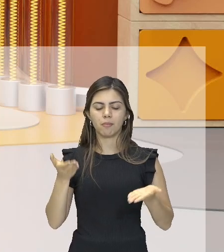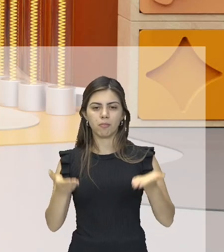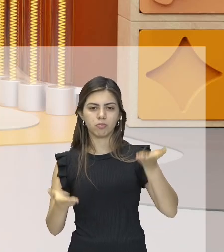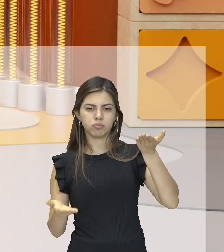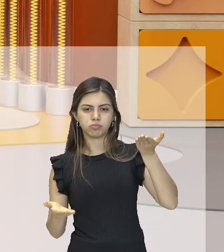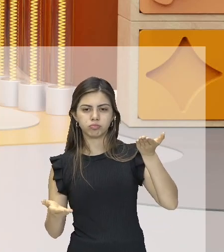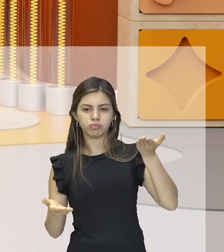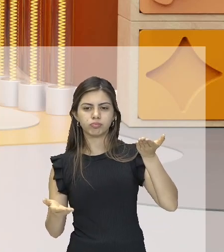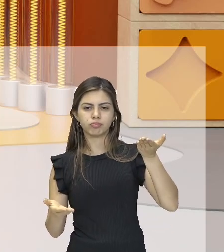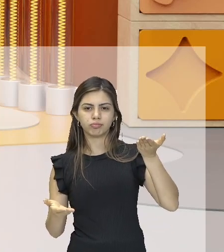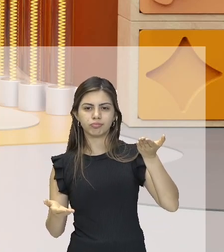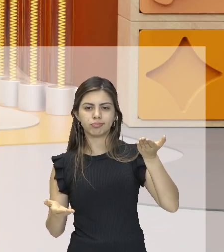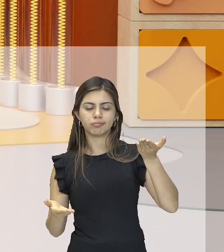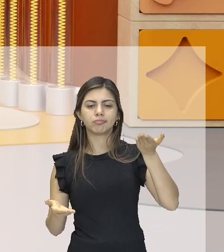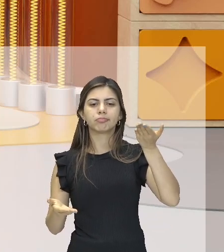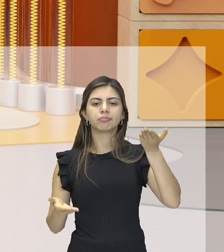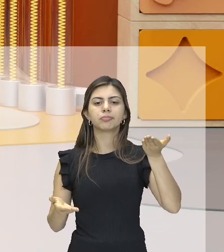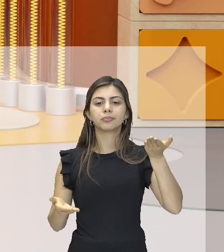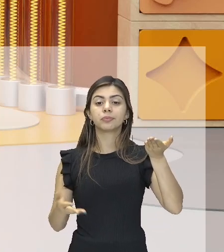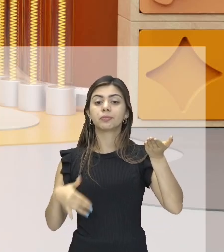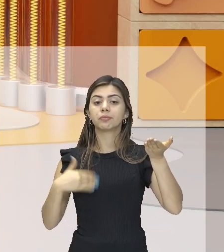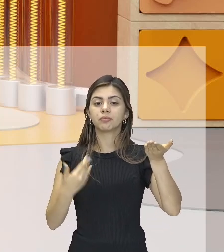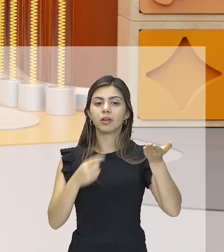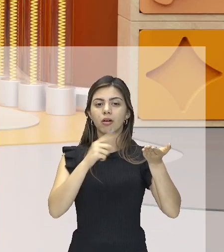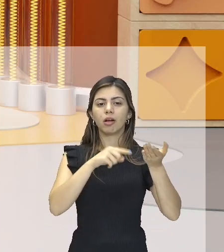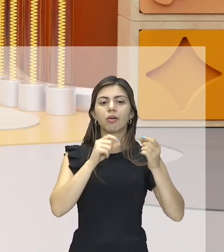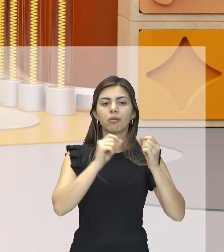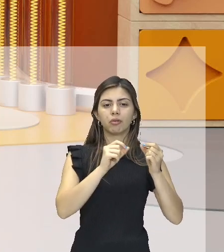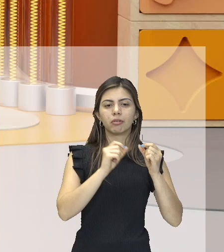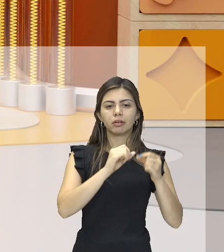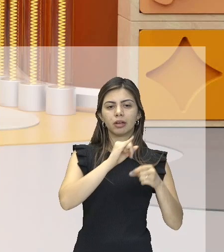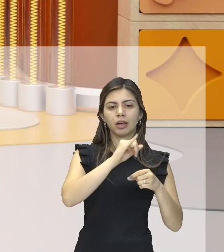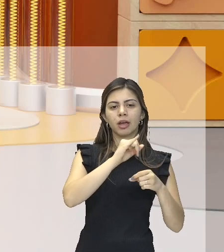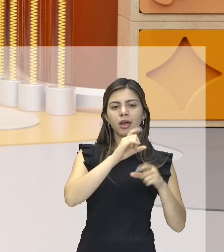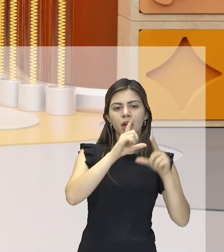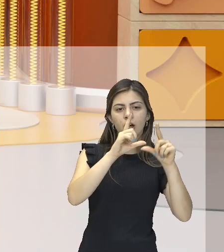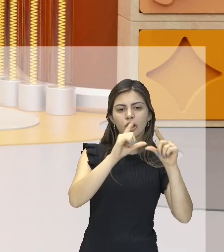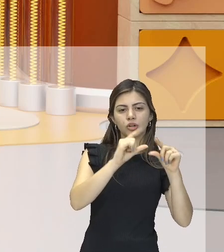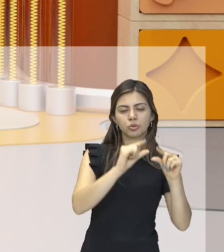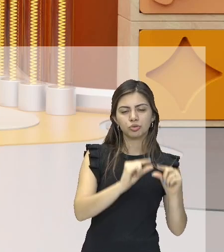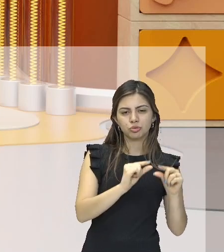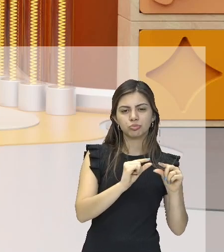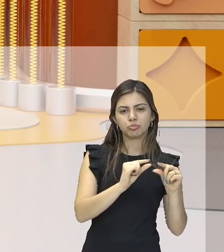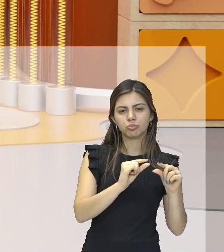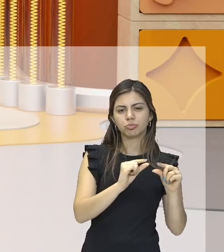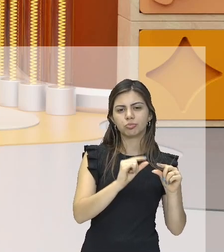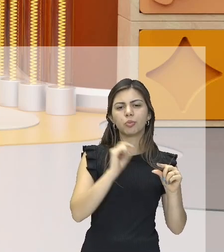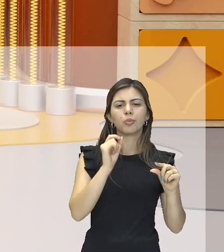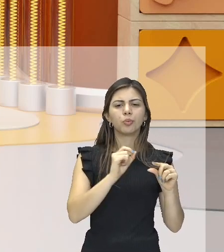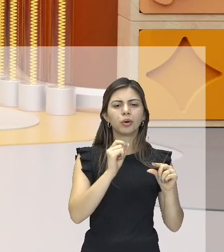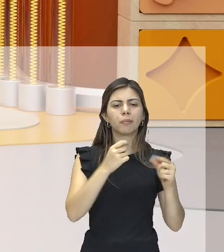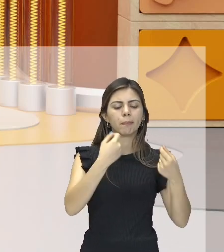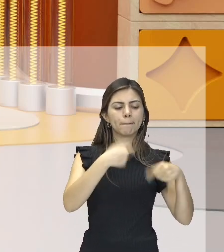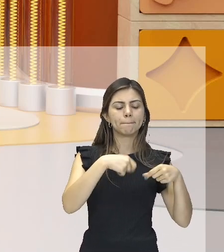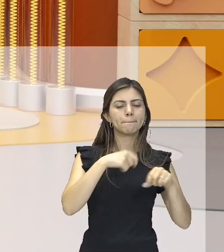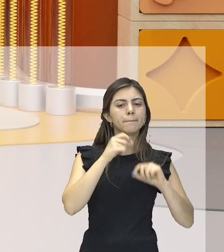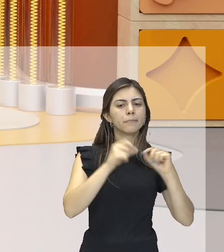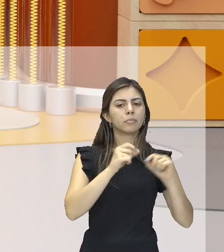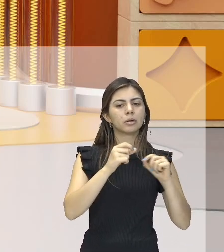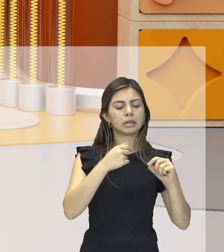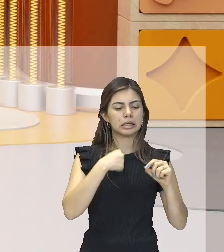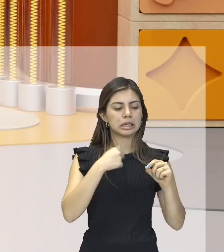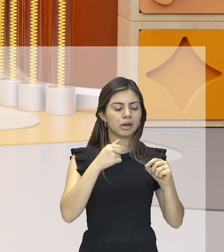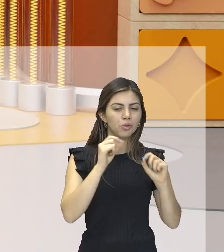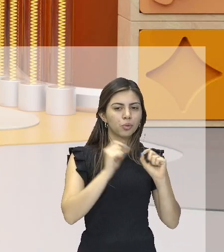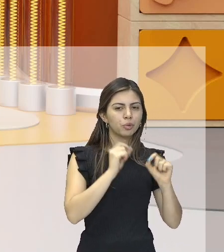mais embaixo, certo? Então, a diminuição das importações, que está aí em cima, quer dizer o seguinte, que é preciso eu